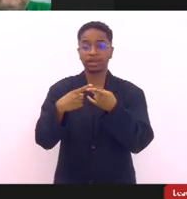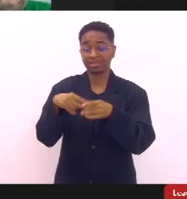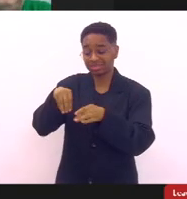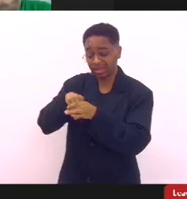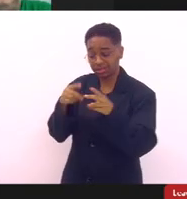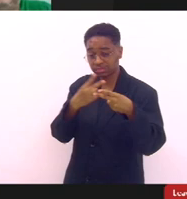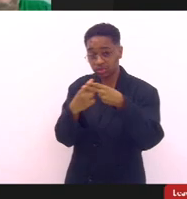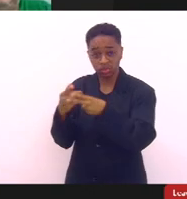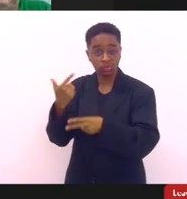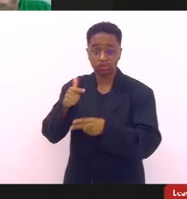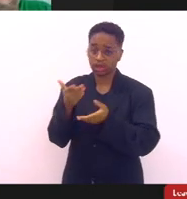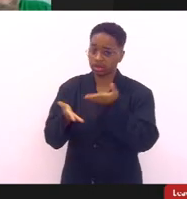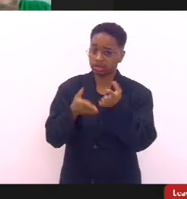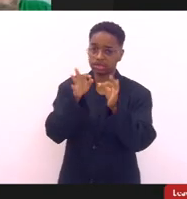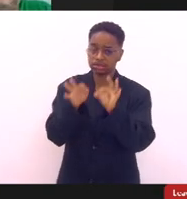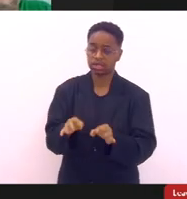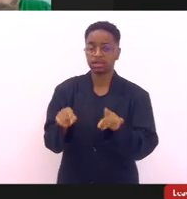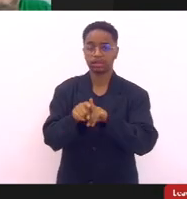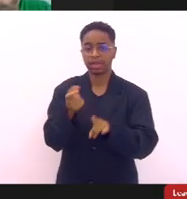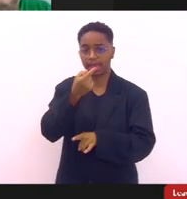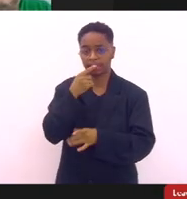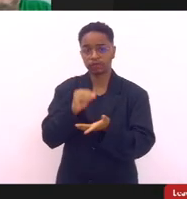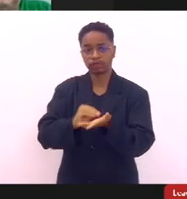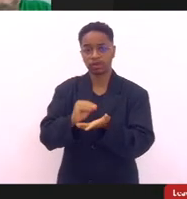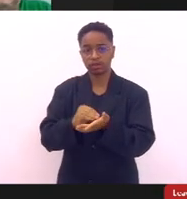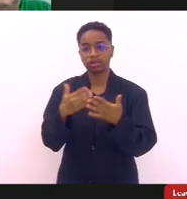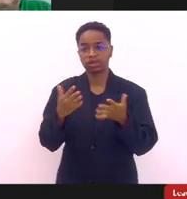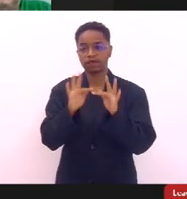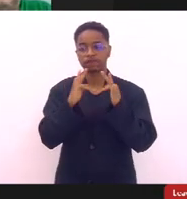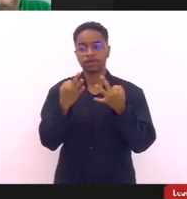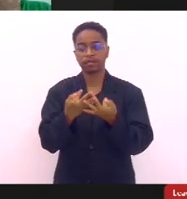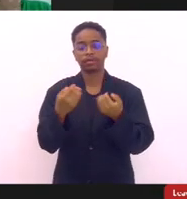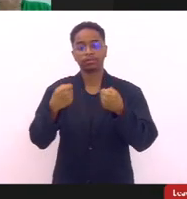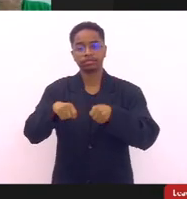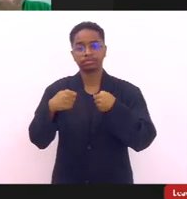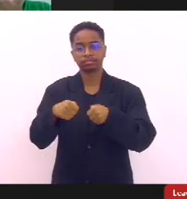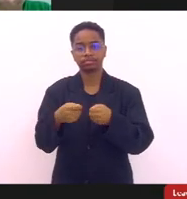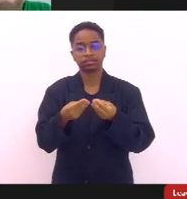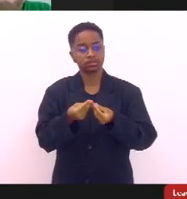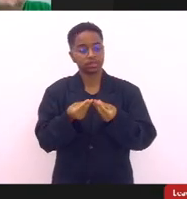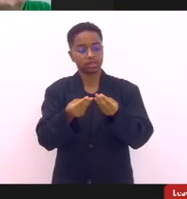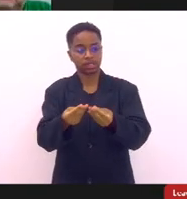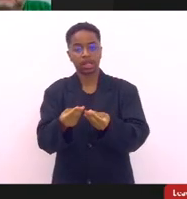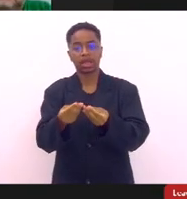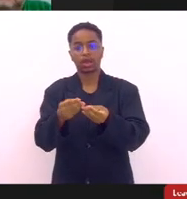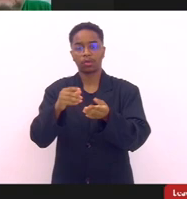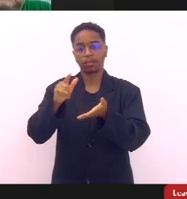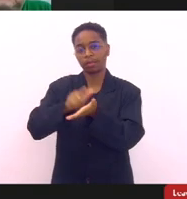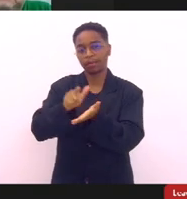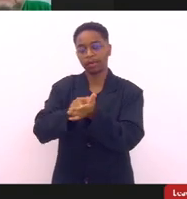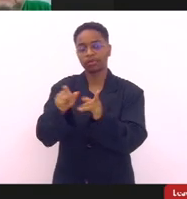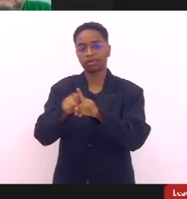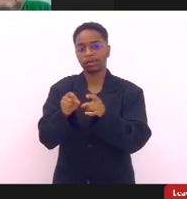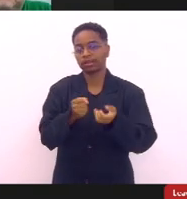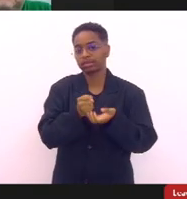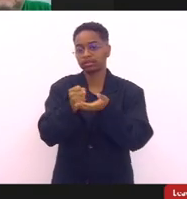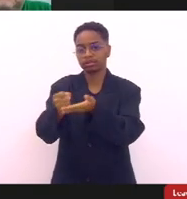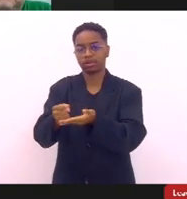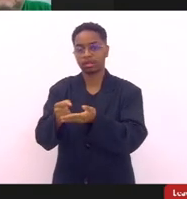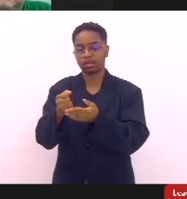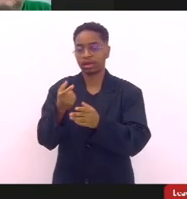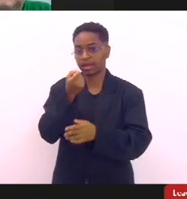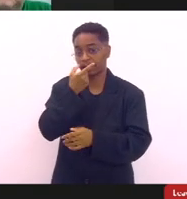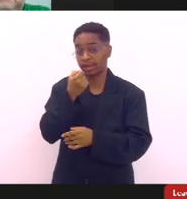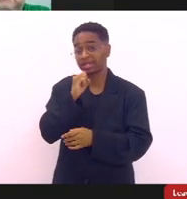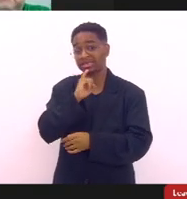e nem remédio. As famílias que têm que fazer receita para esse prisioneiro e levar um remédio para ele. E quando leva o remédio, é